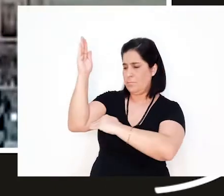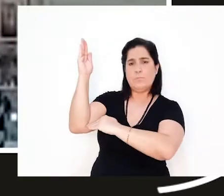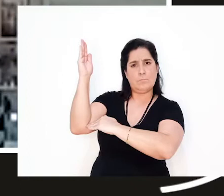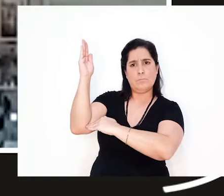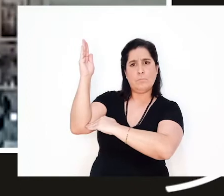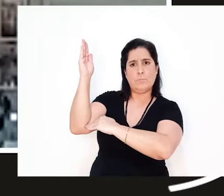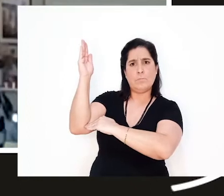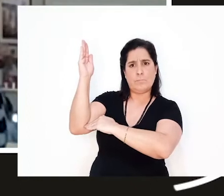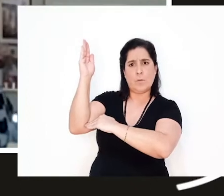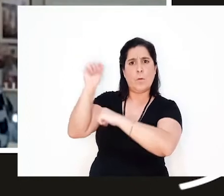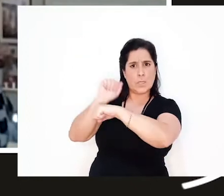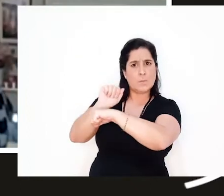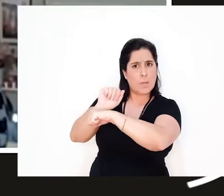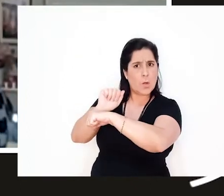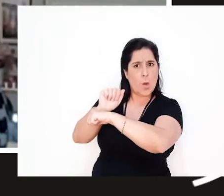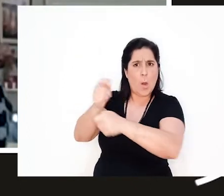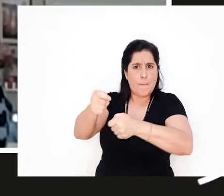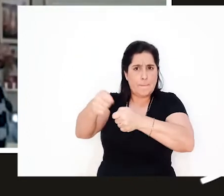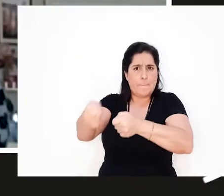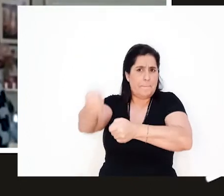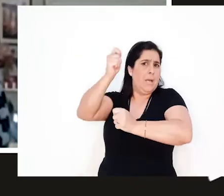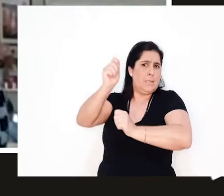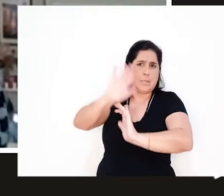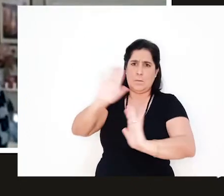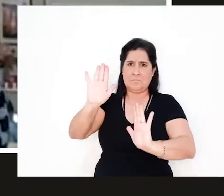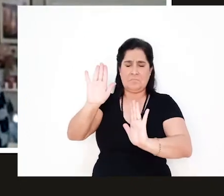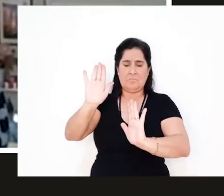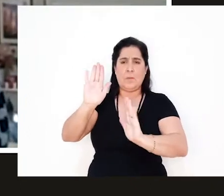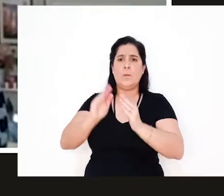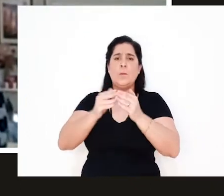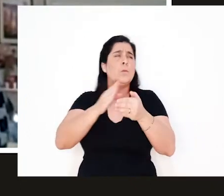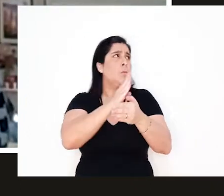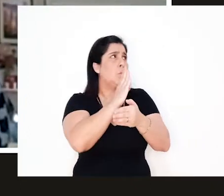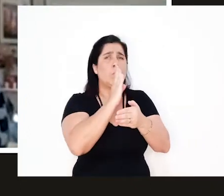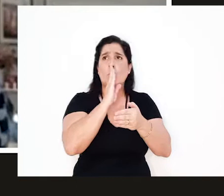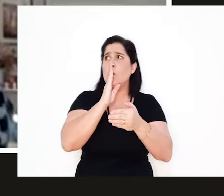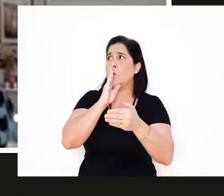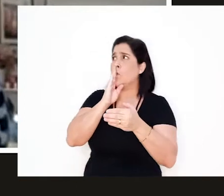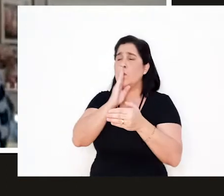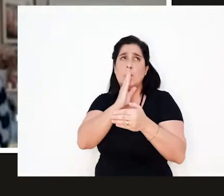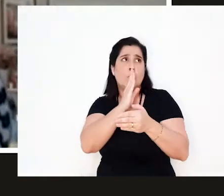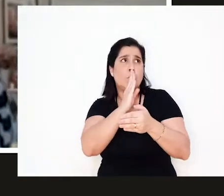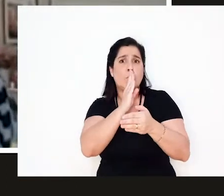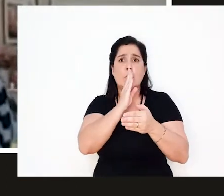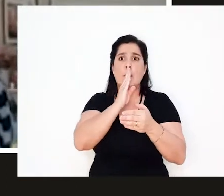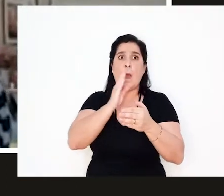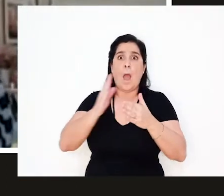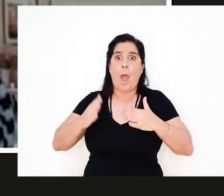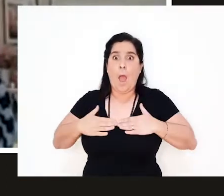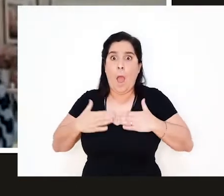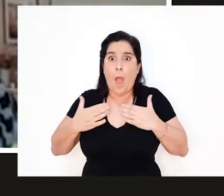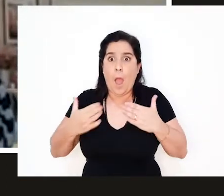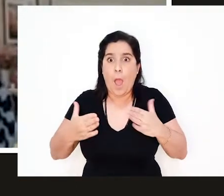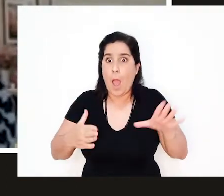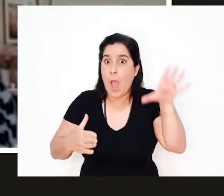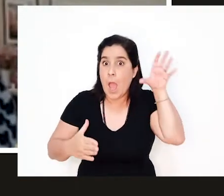num pau lá, um negócio lá. Ela ia pescar naquele lugar, ficou quietinha ali, todo mundo quieto para pescar. De